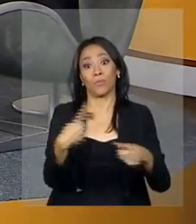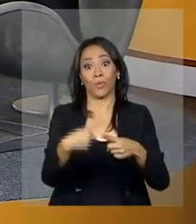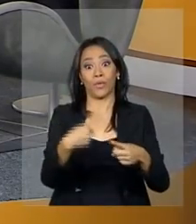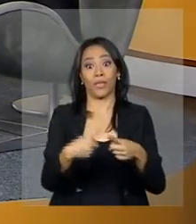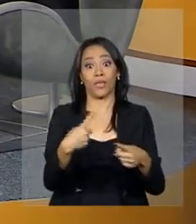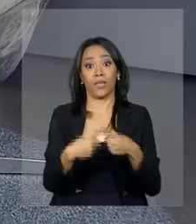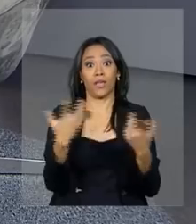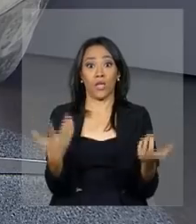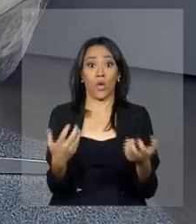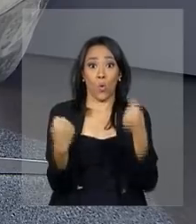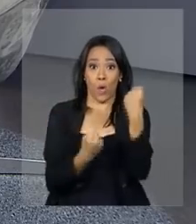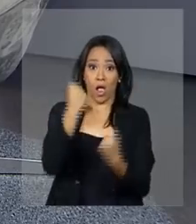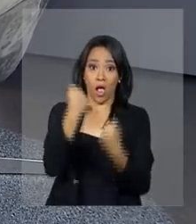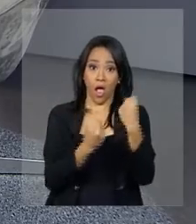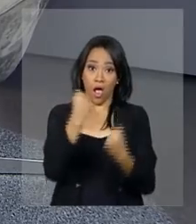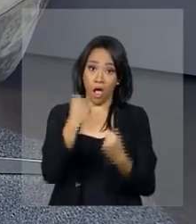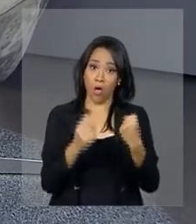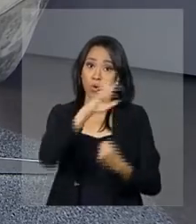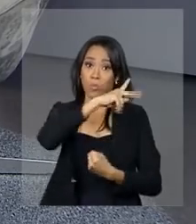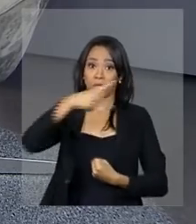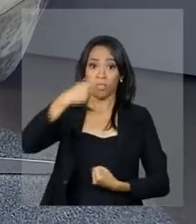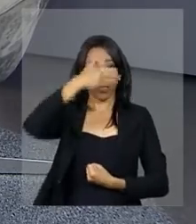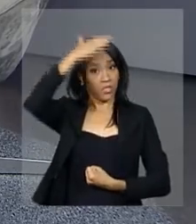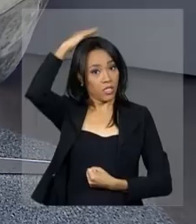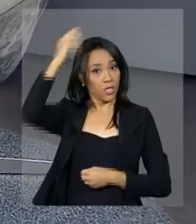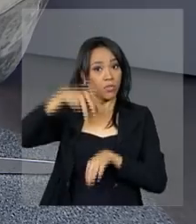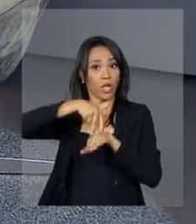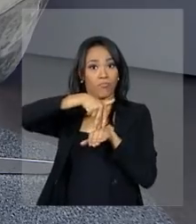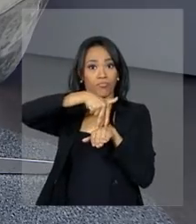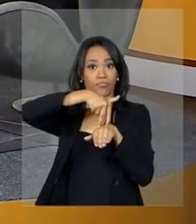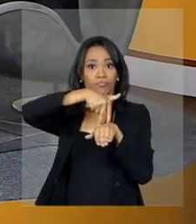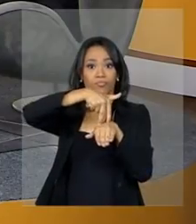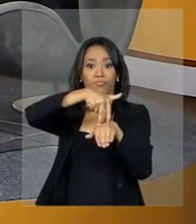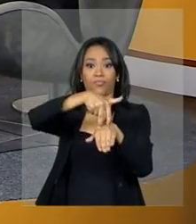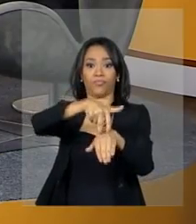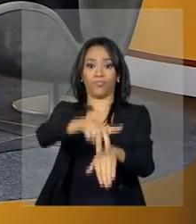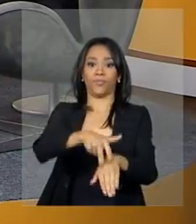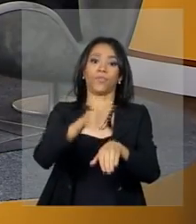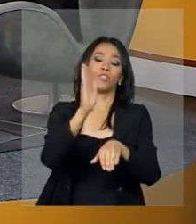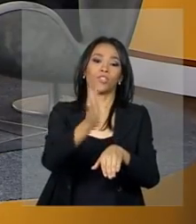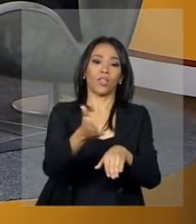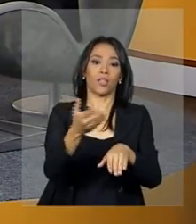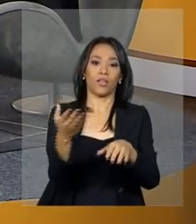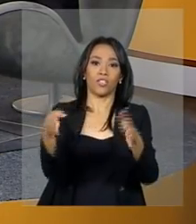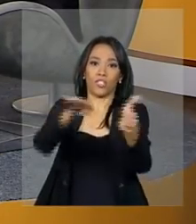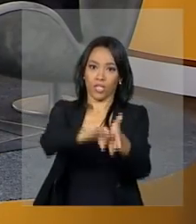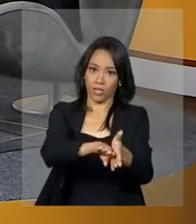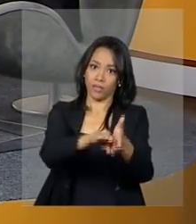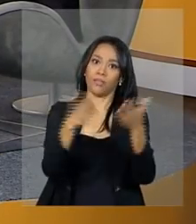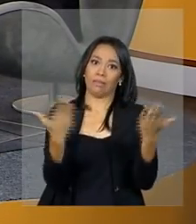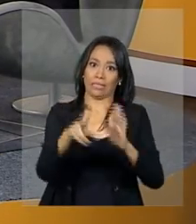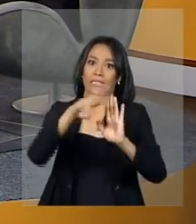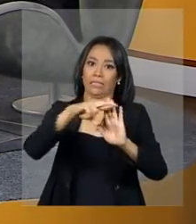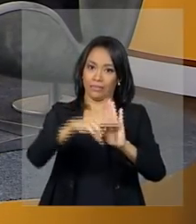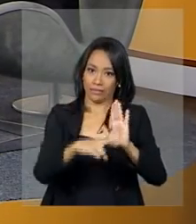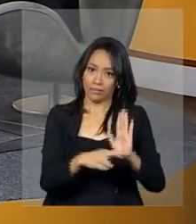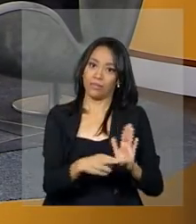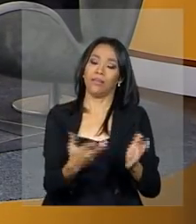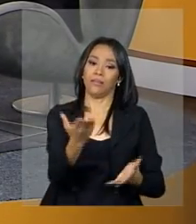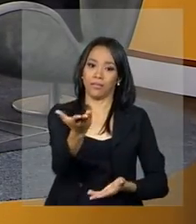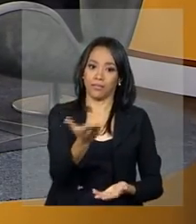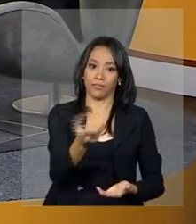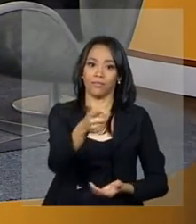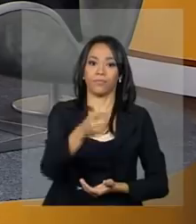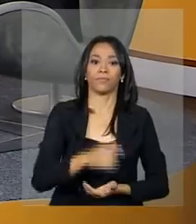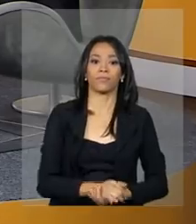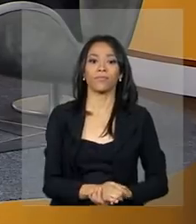carro com o presidente Michel Temer já está na esplanada dos ministérios. E segue um protocolo agora, né, coronel? Sim, agora